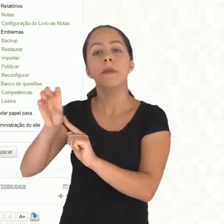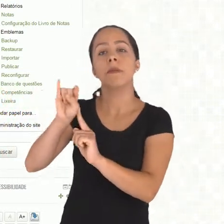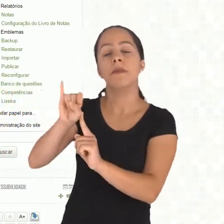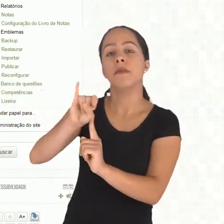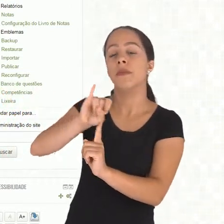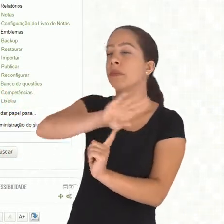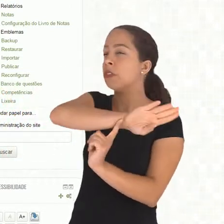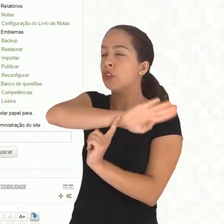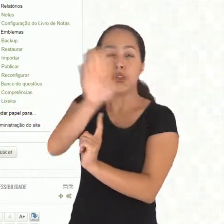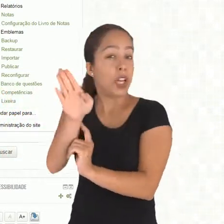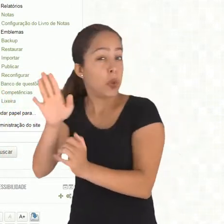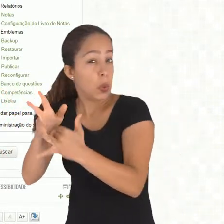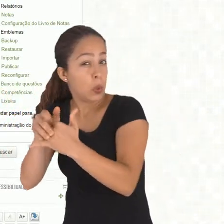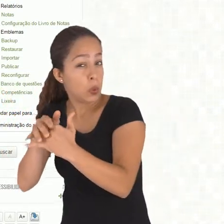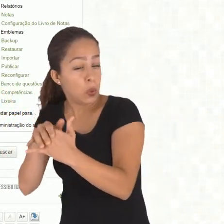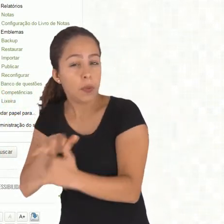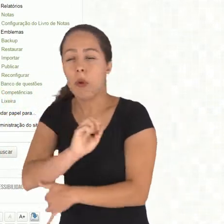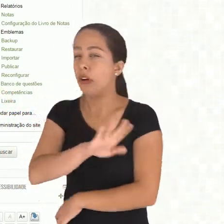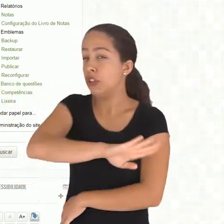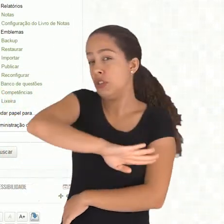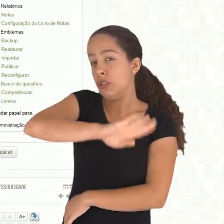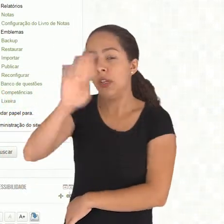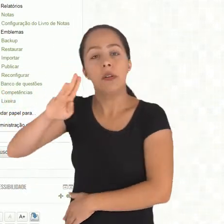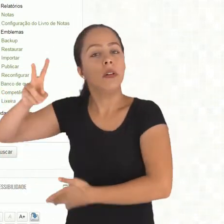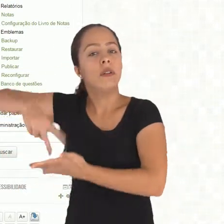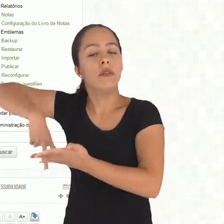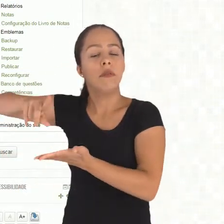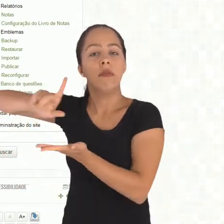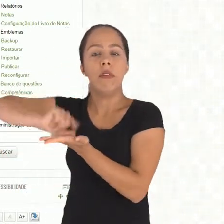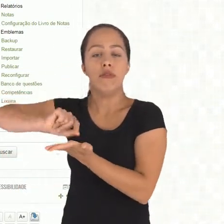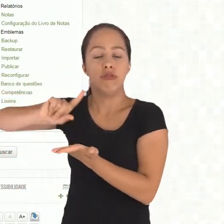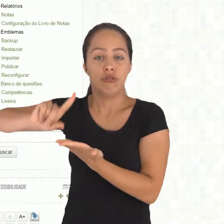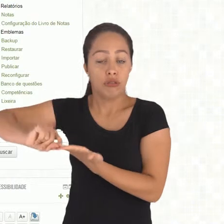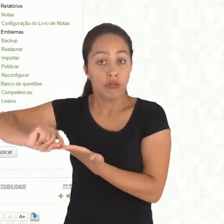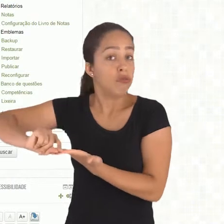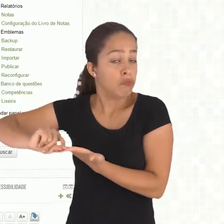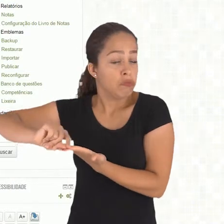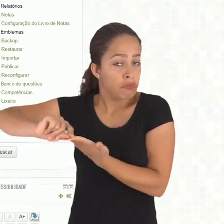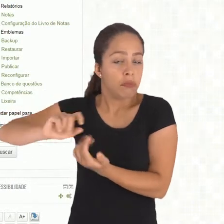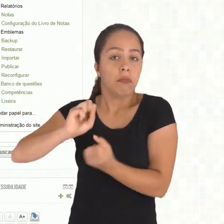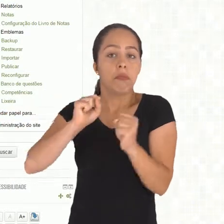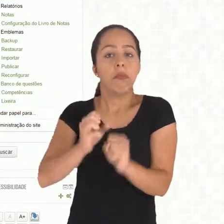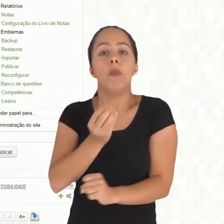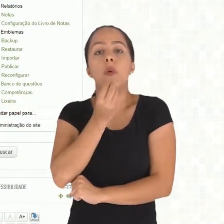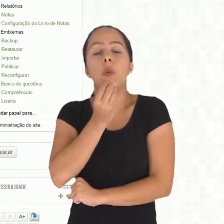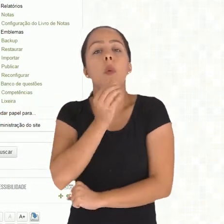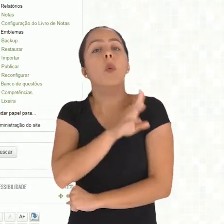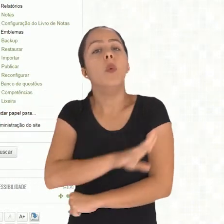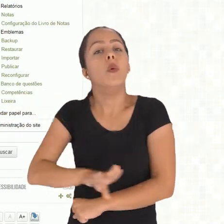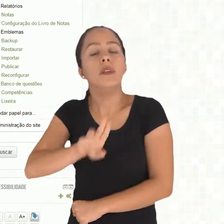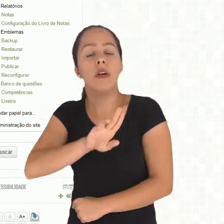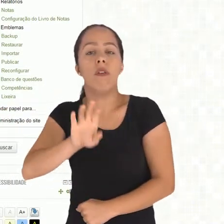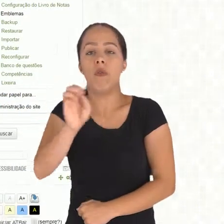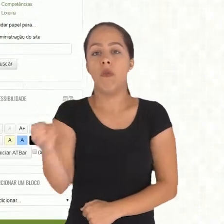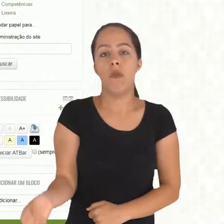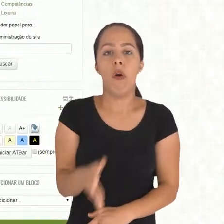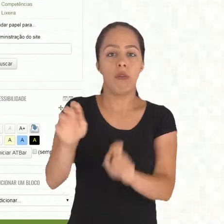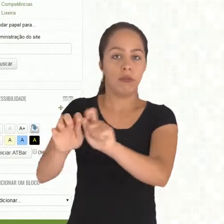o YouTube, ou você quer mandá-lo para ler um artigo em algum lugar, possivelmente você vai escolher nova janela.